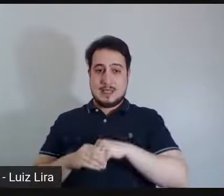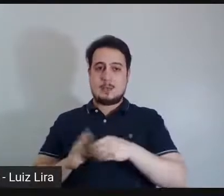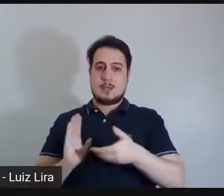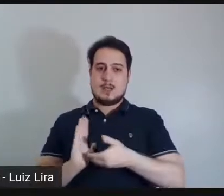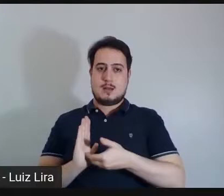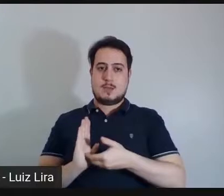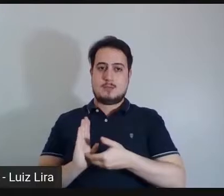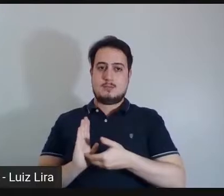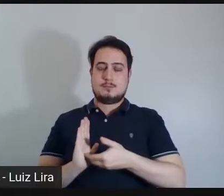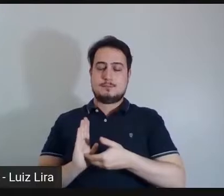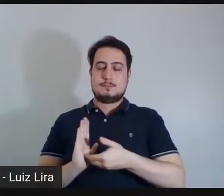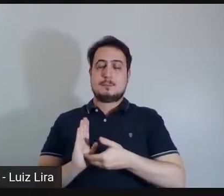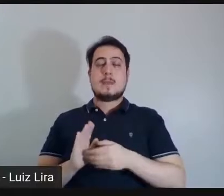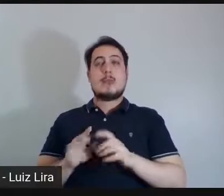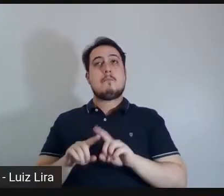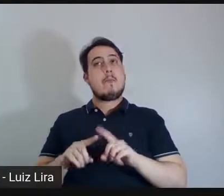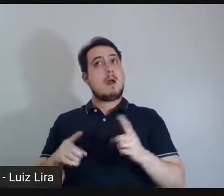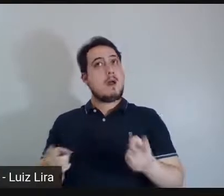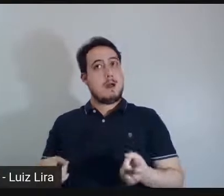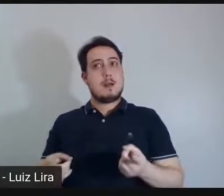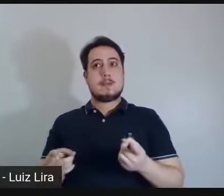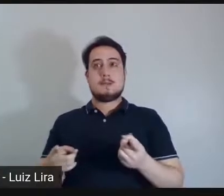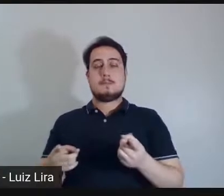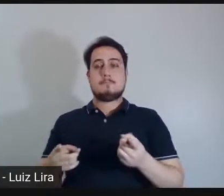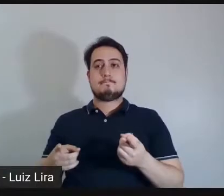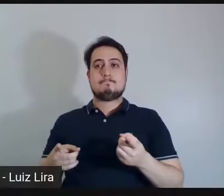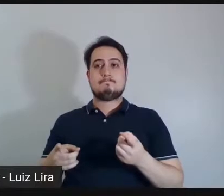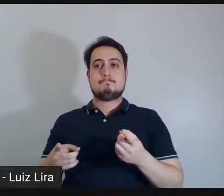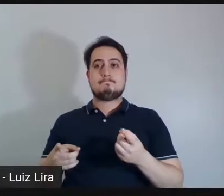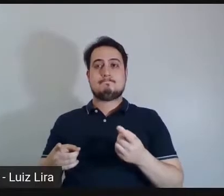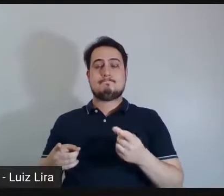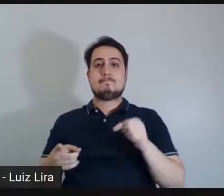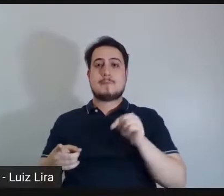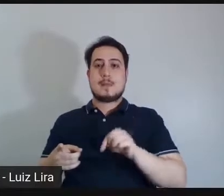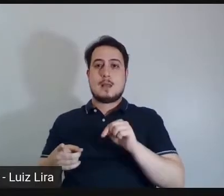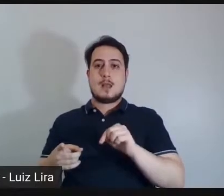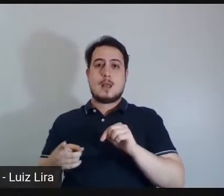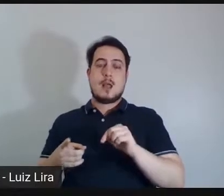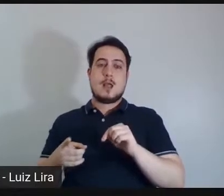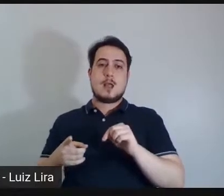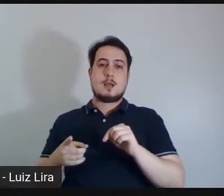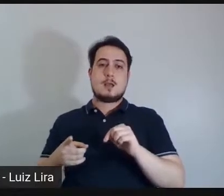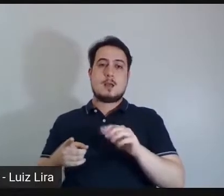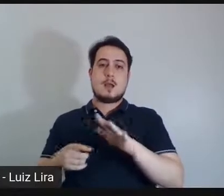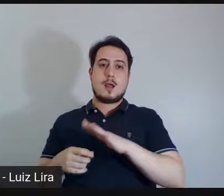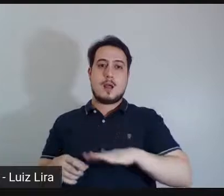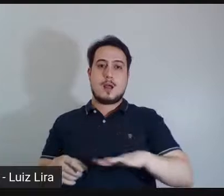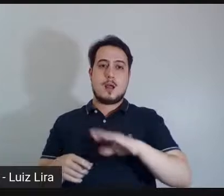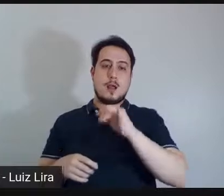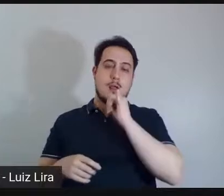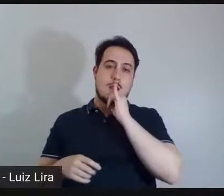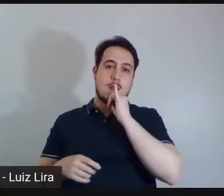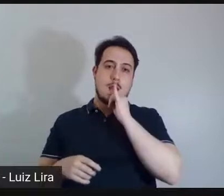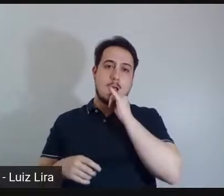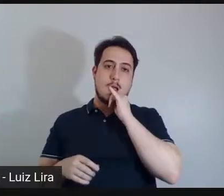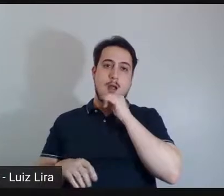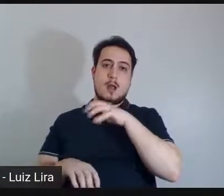né? Mas essa questão por exemplo, do órgão,